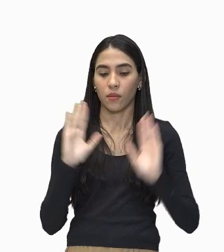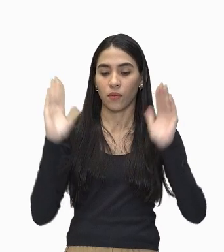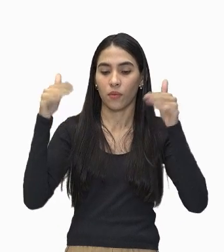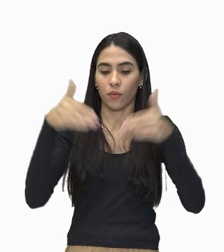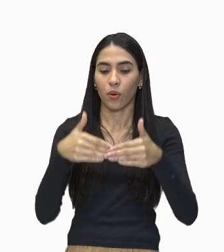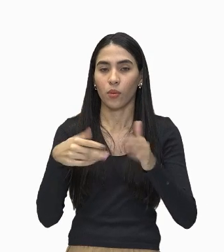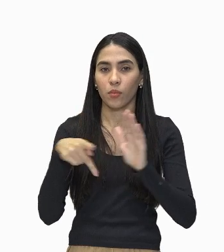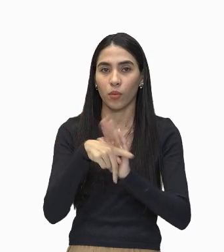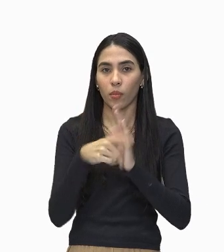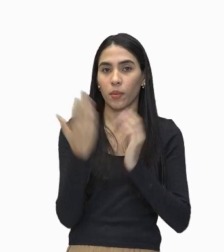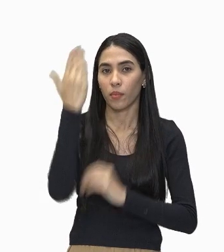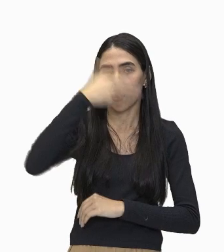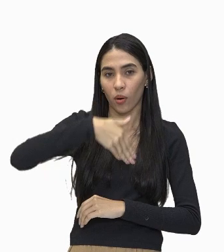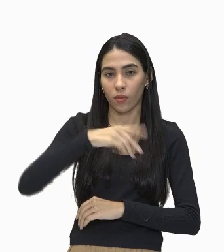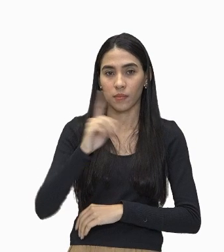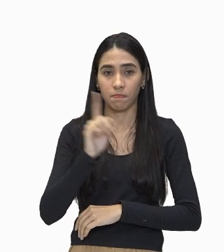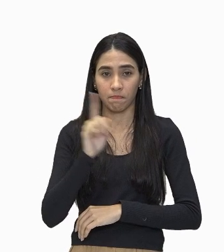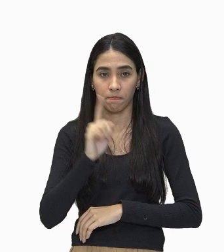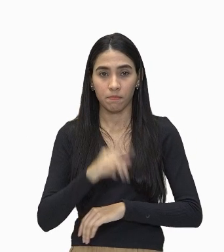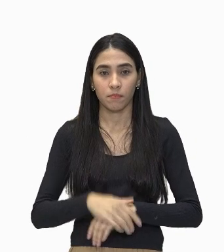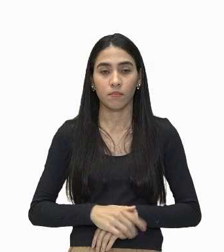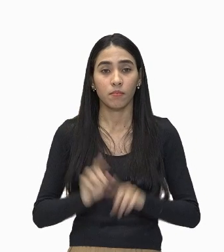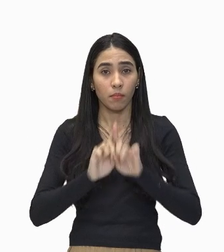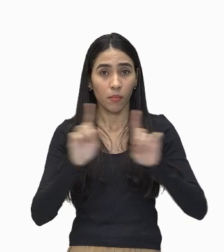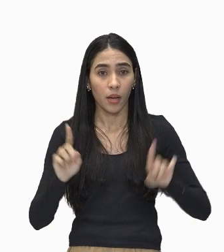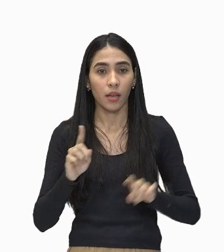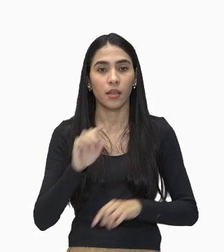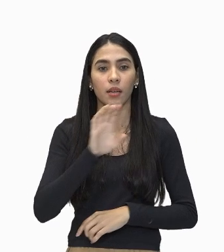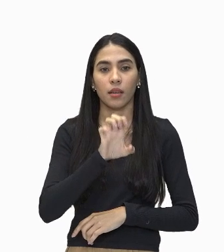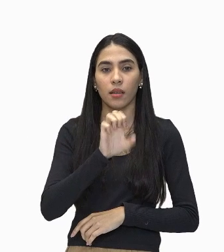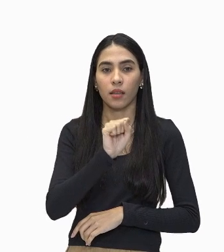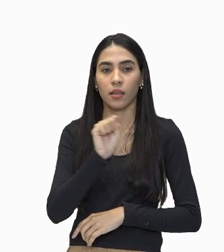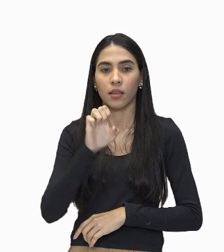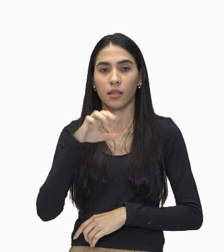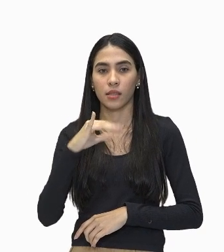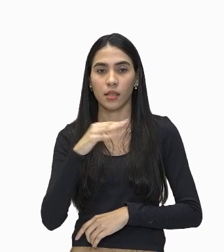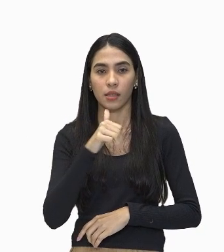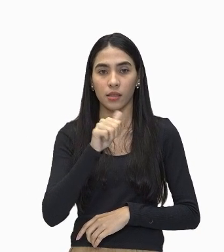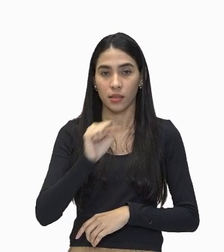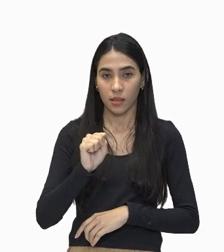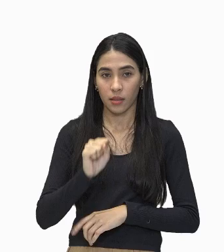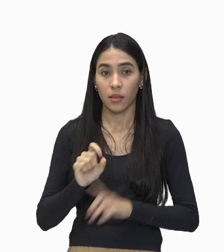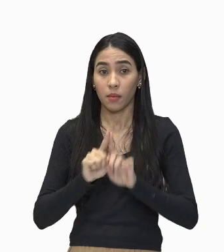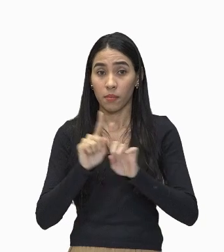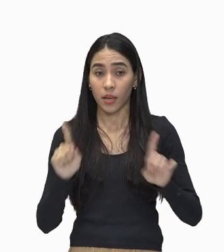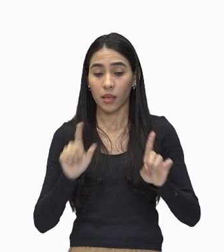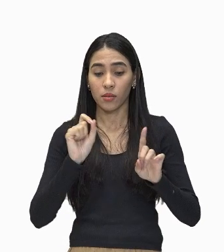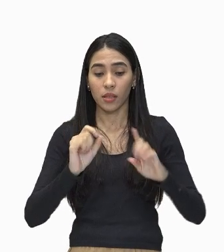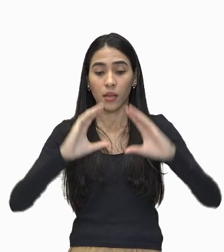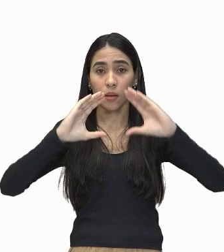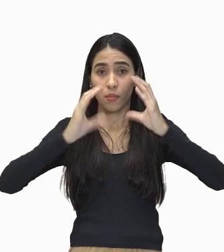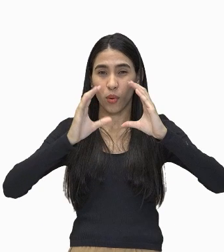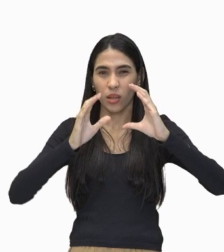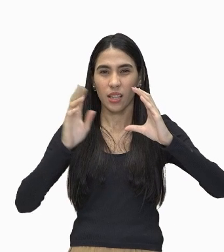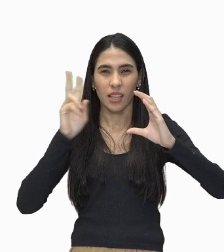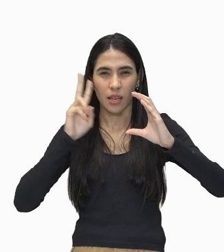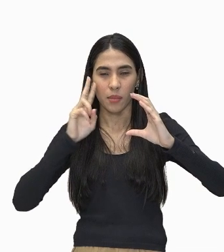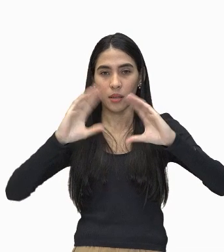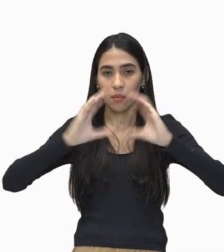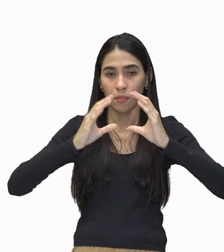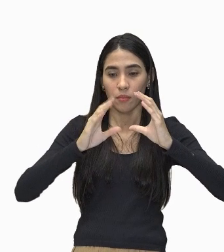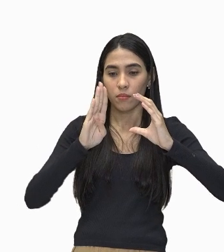para os fatos, mas as essências. o fato é a bola